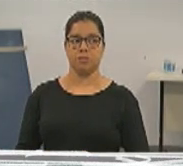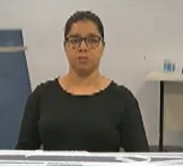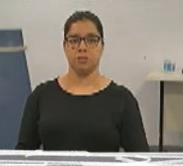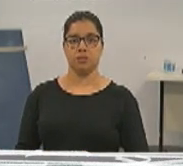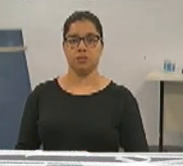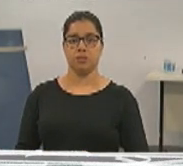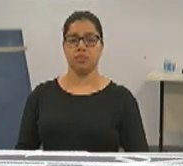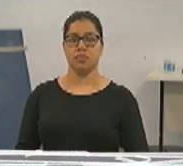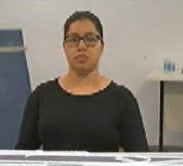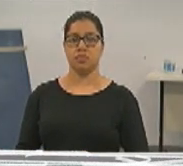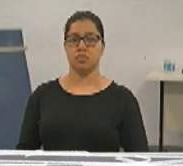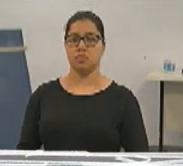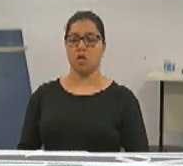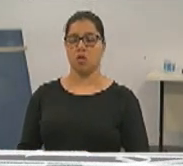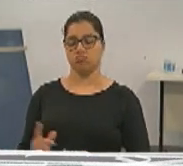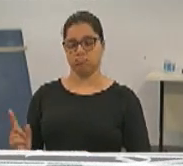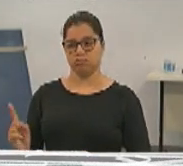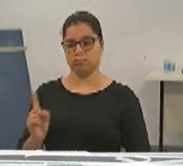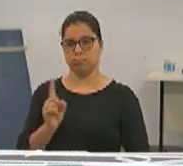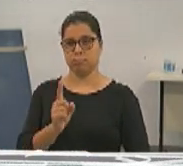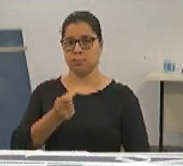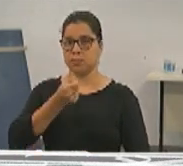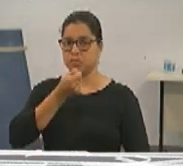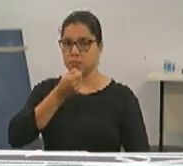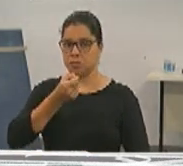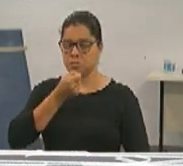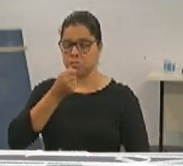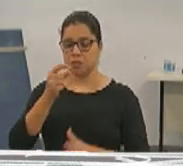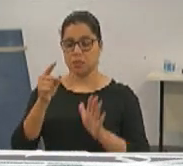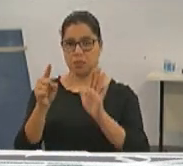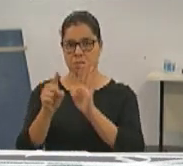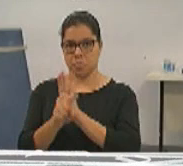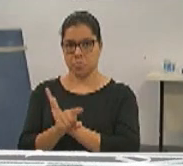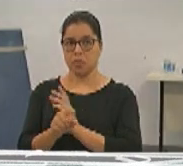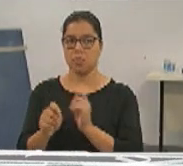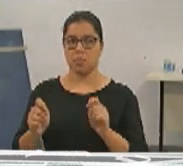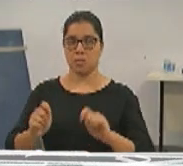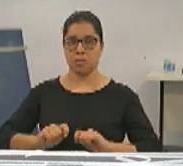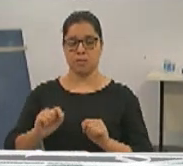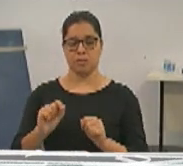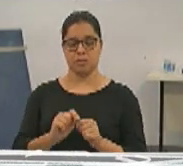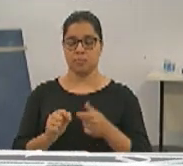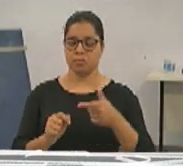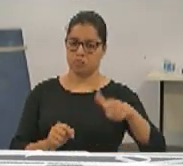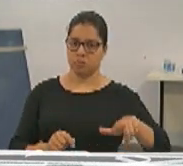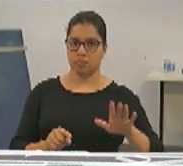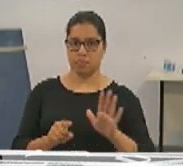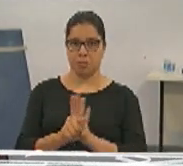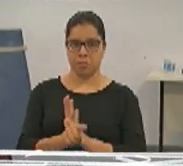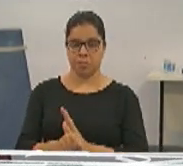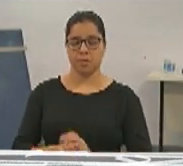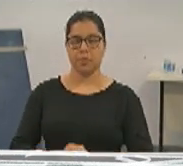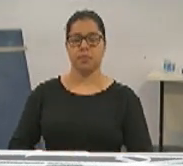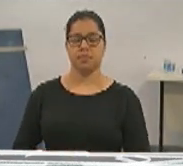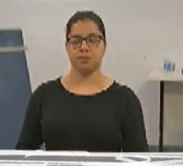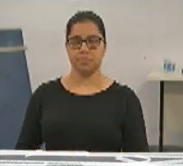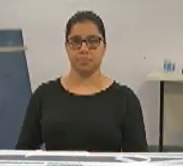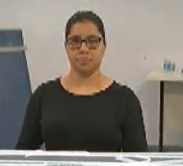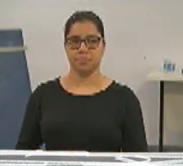pode vir ao púlpito e fazer uma pergunta ao candidato que lhe interessar.